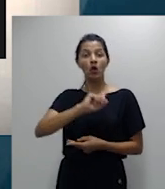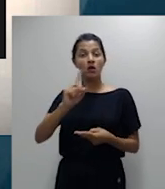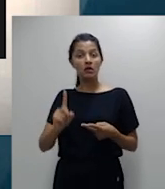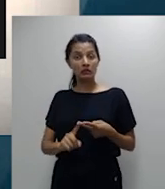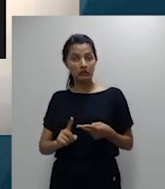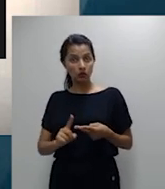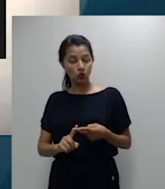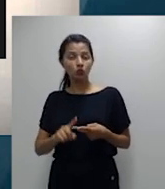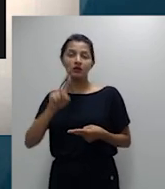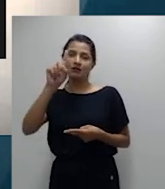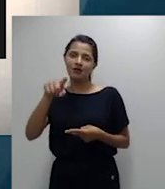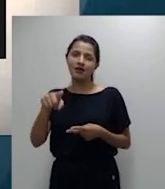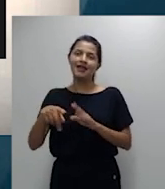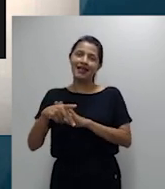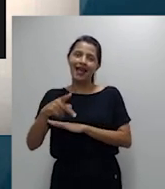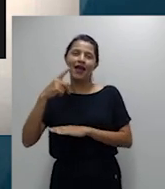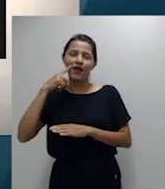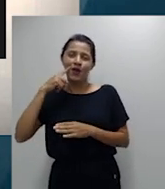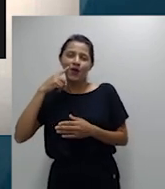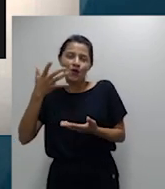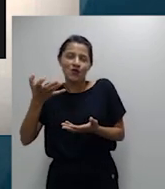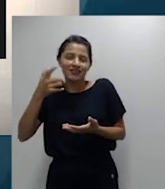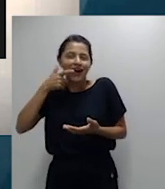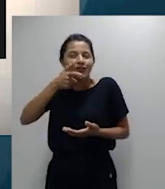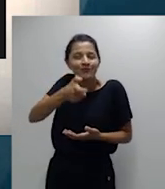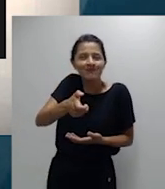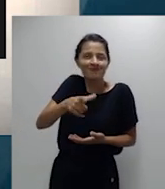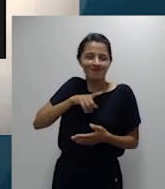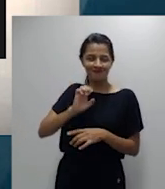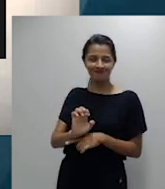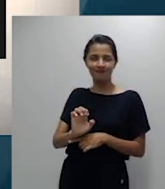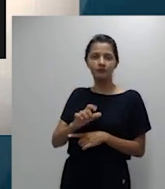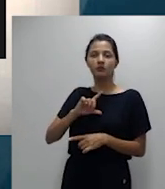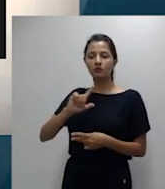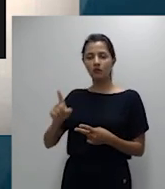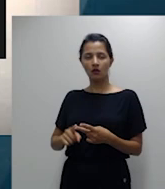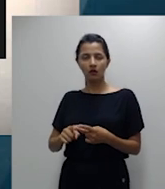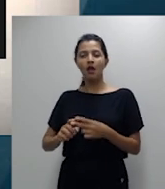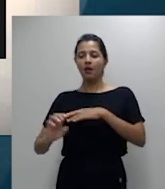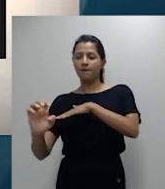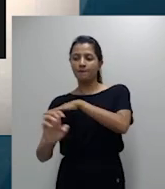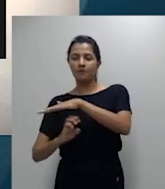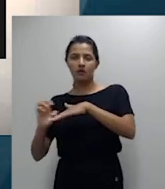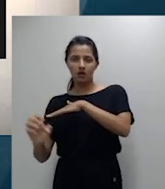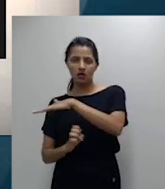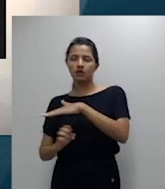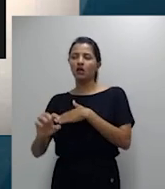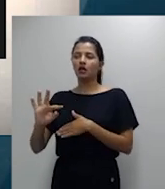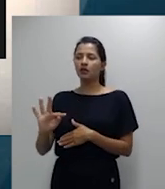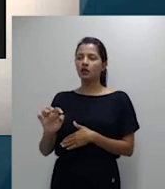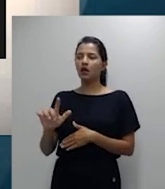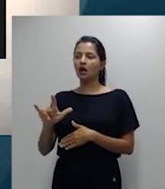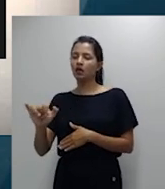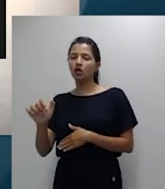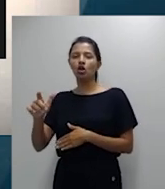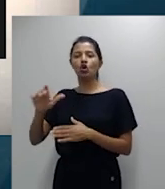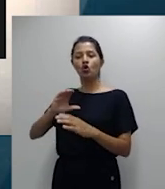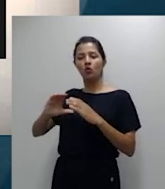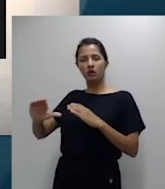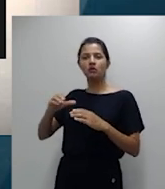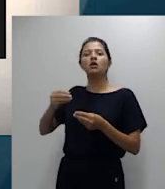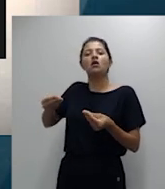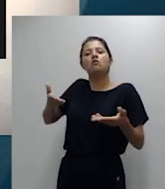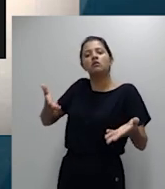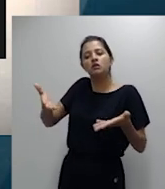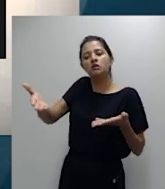como quer o estado essa segunda é da empresa de telecomunicação e presta serviços de